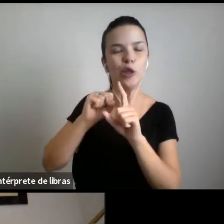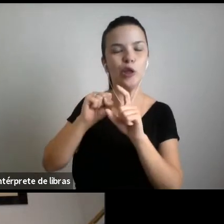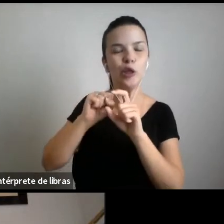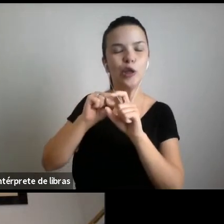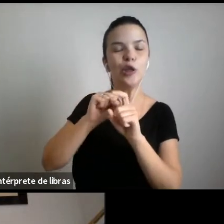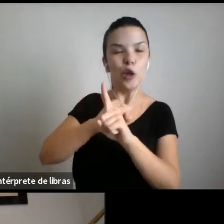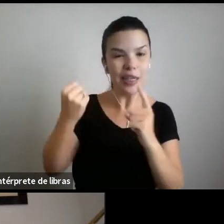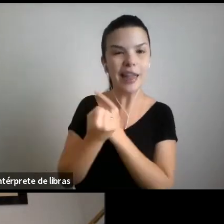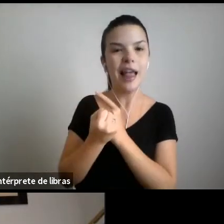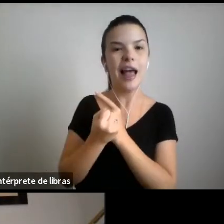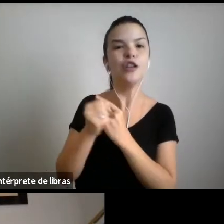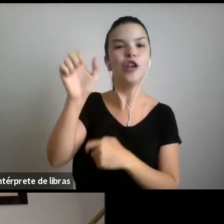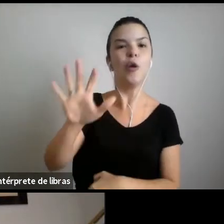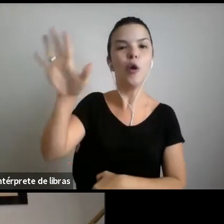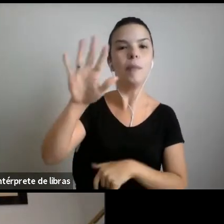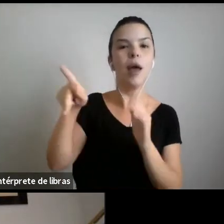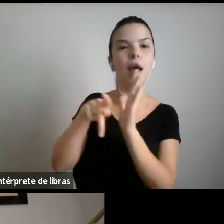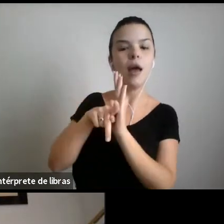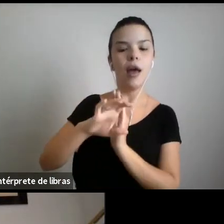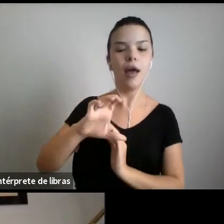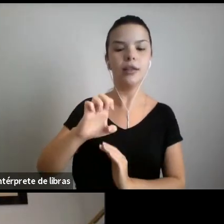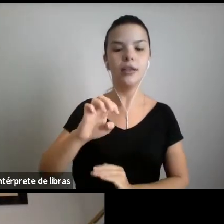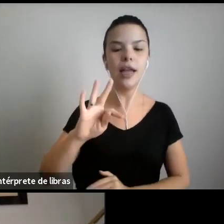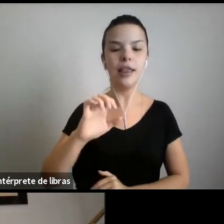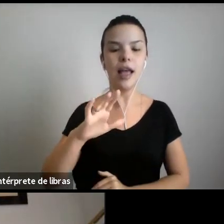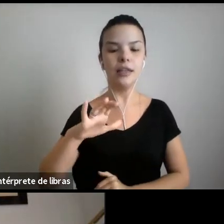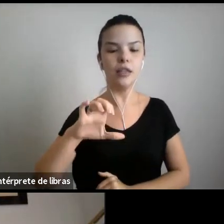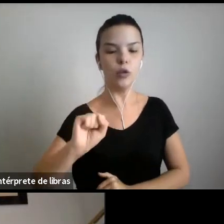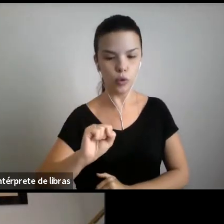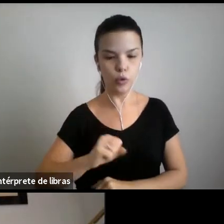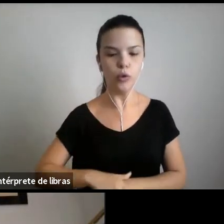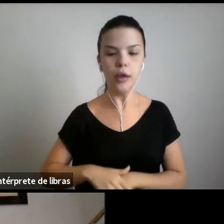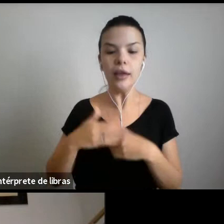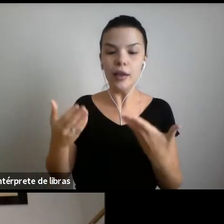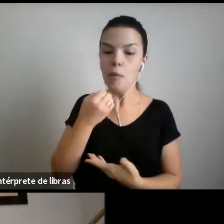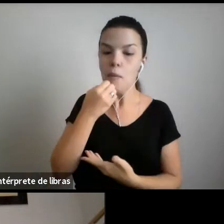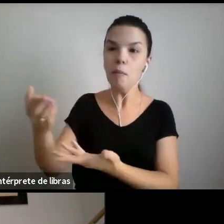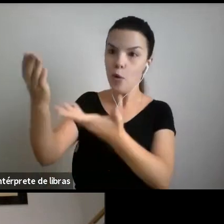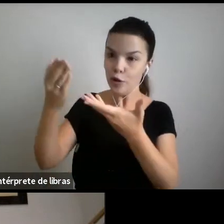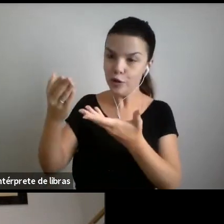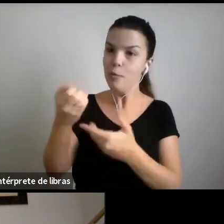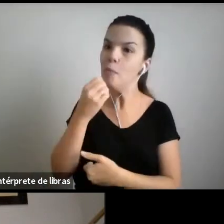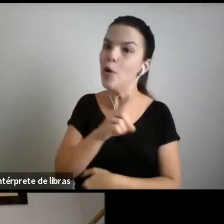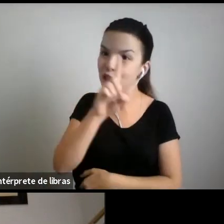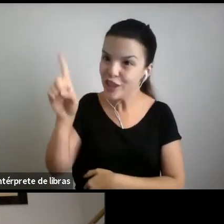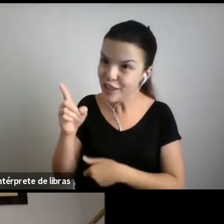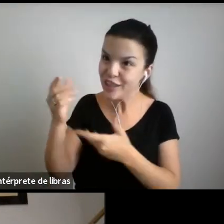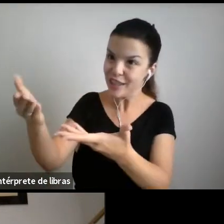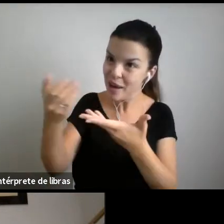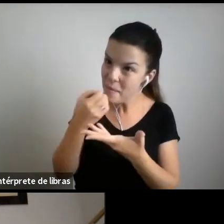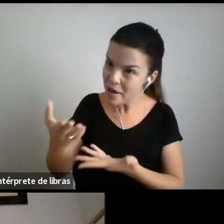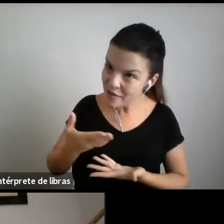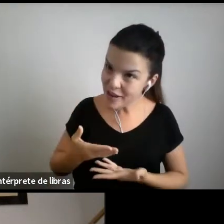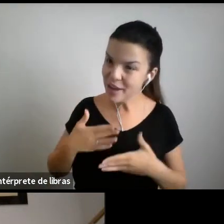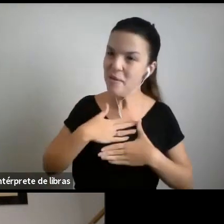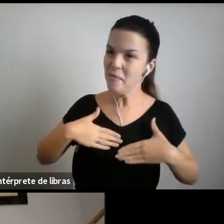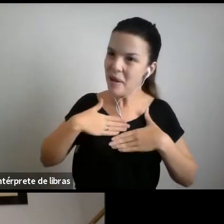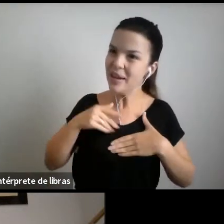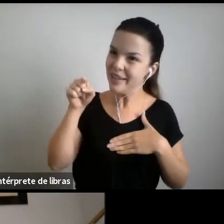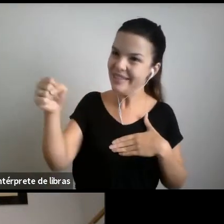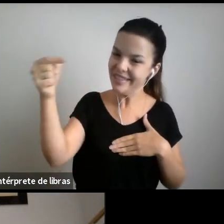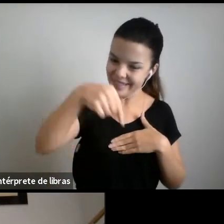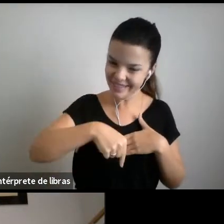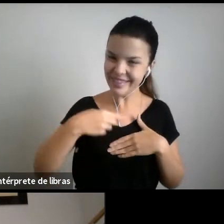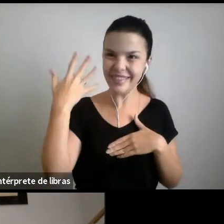Cetáceos. Bom dia, Dr. Erich Hoyt. Seja muito bem-vindo e é um grande prazer contar com